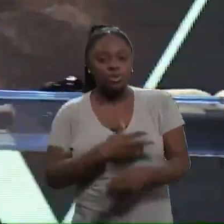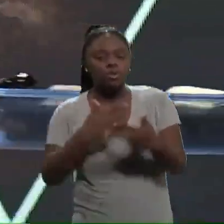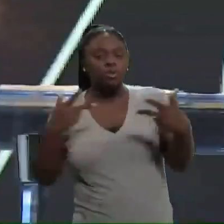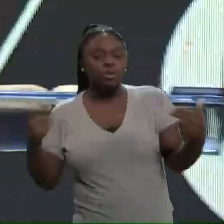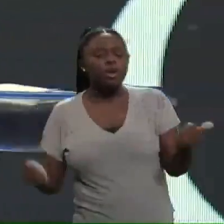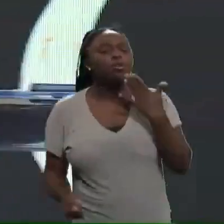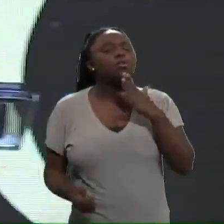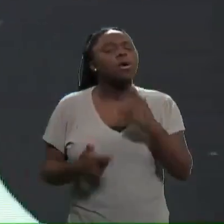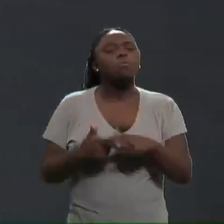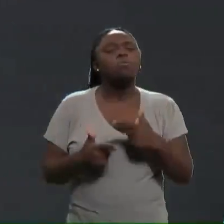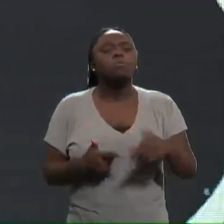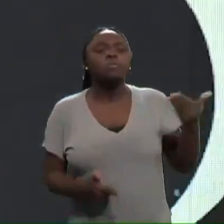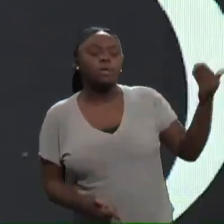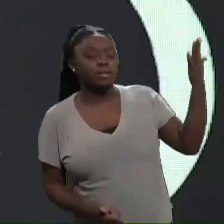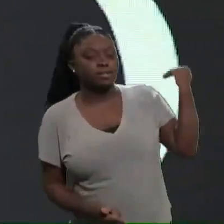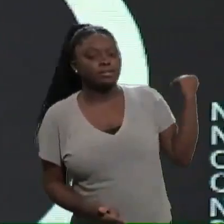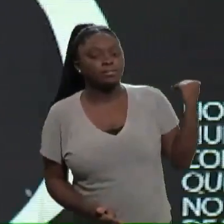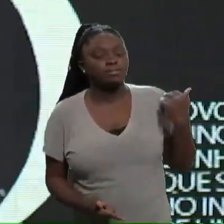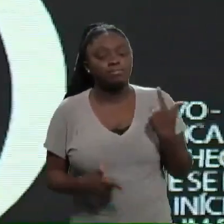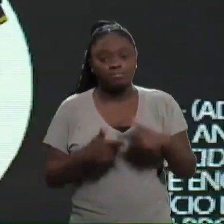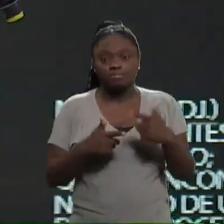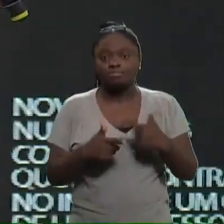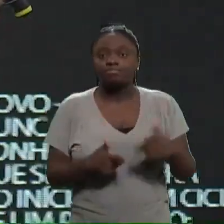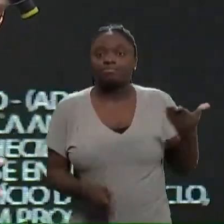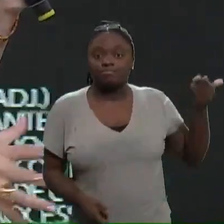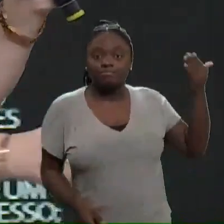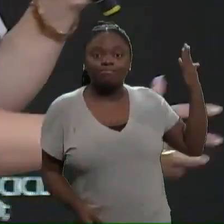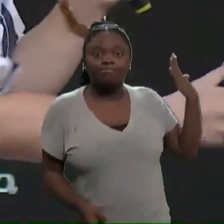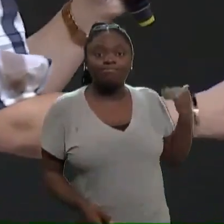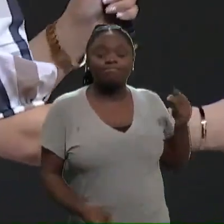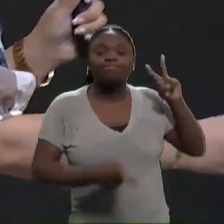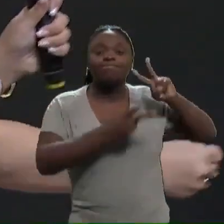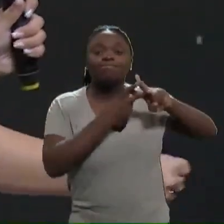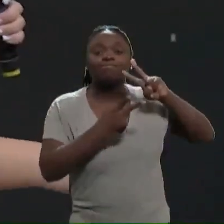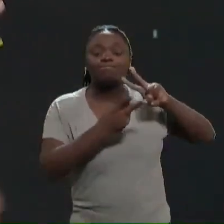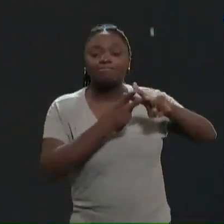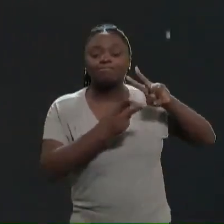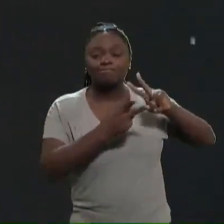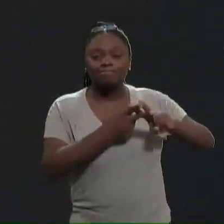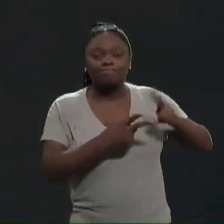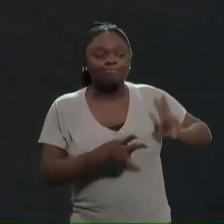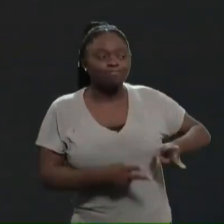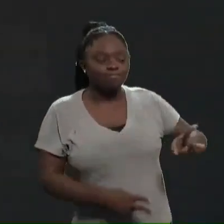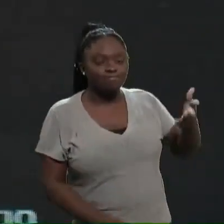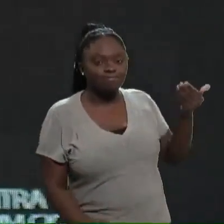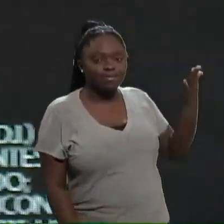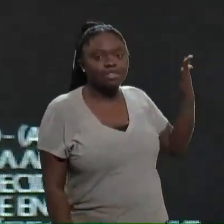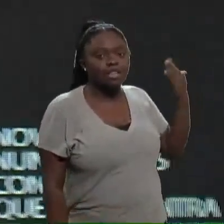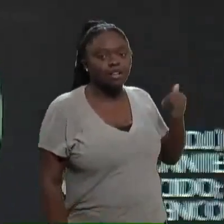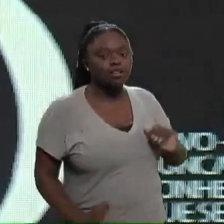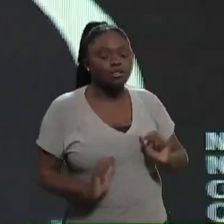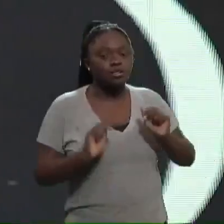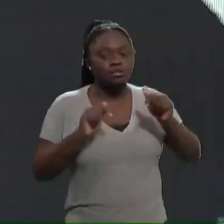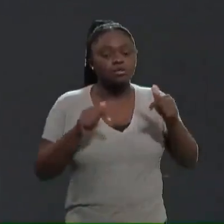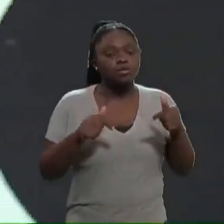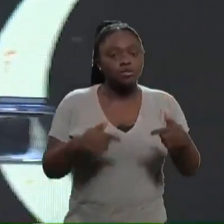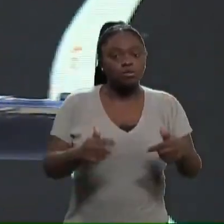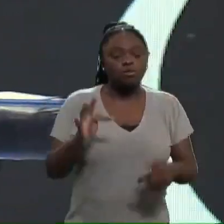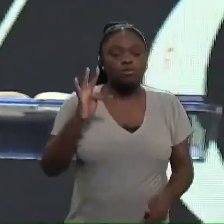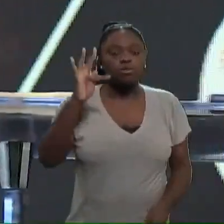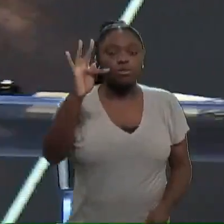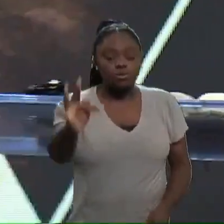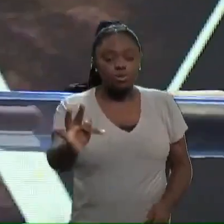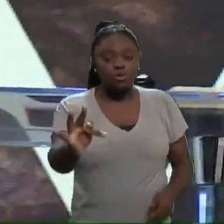o problema do passado? O problema do passado é que ele vai querer te prender a esse passado, ou ele vai querer fazer sombra sobre o seu